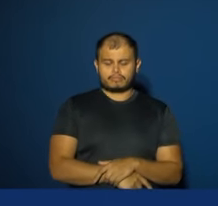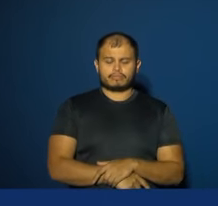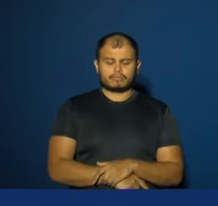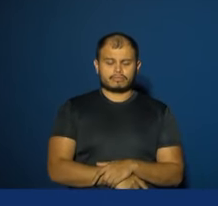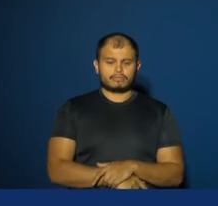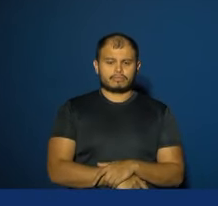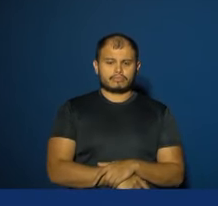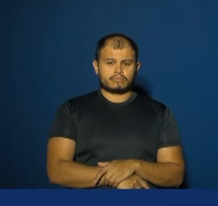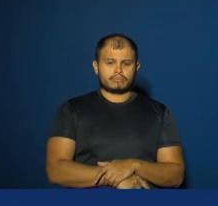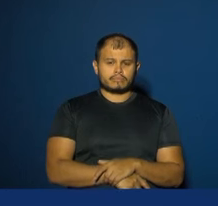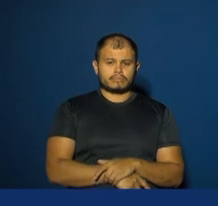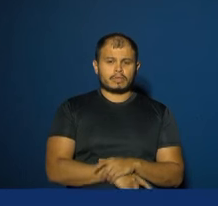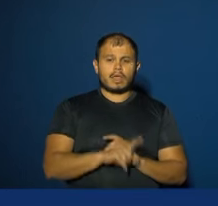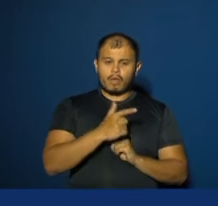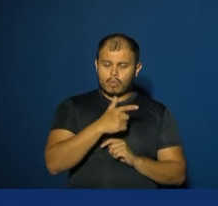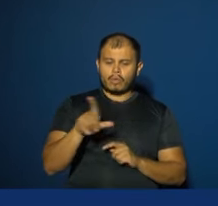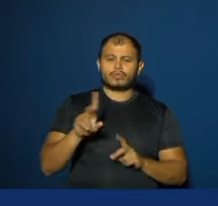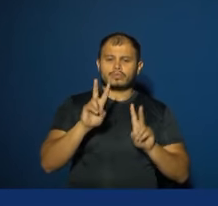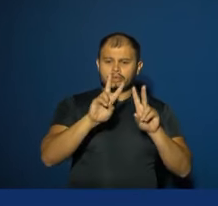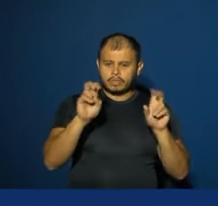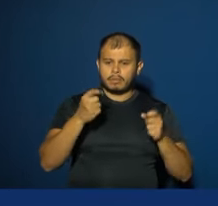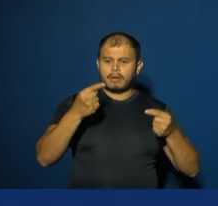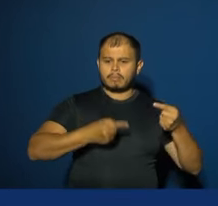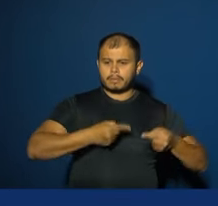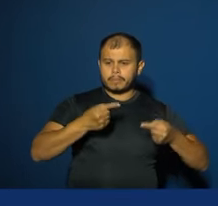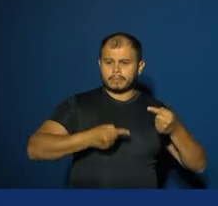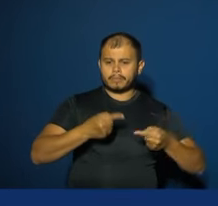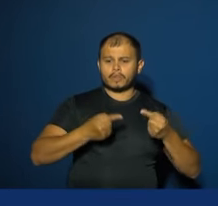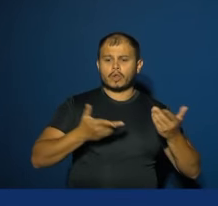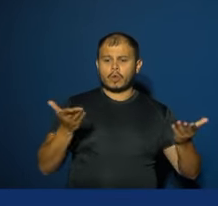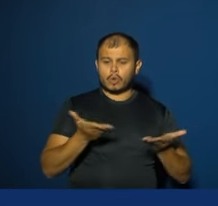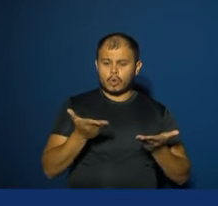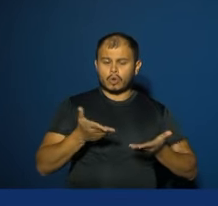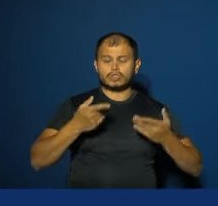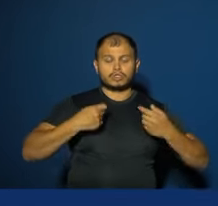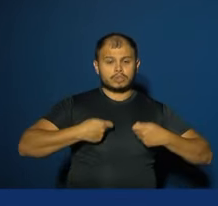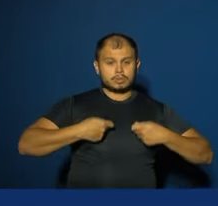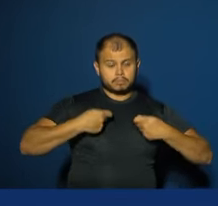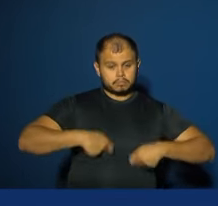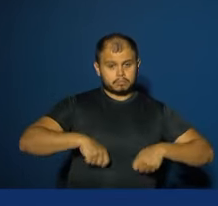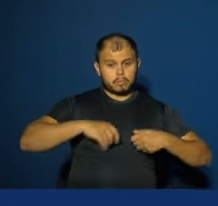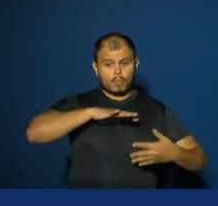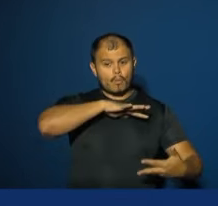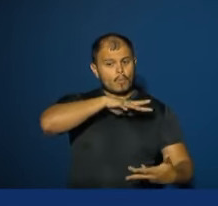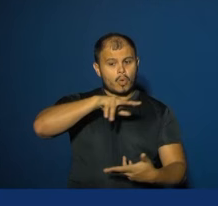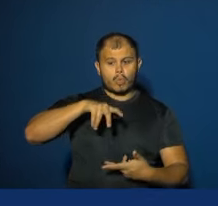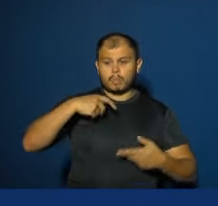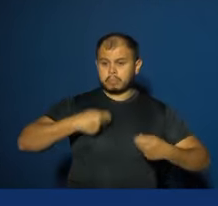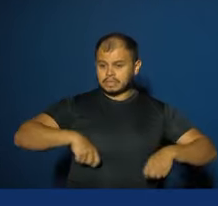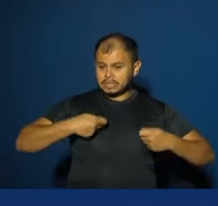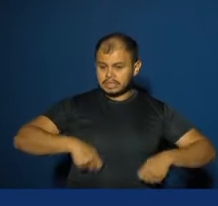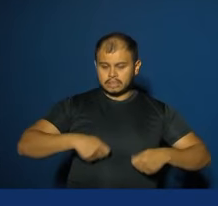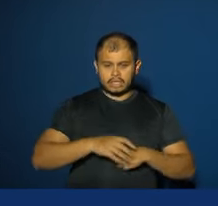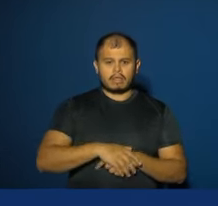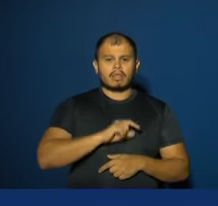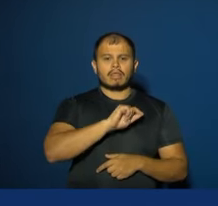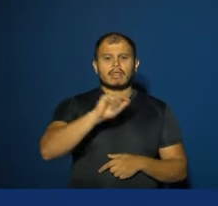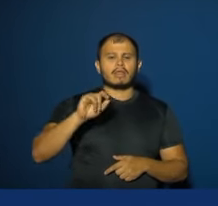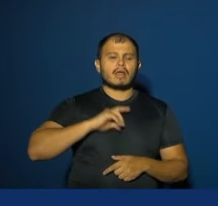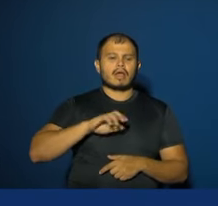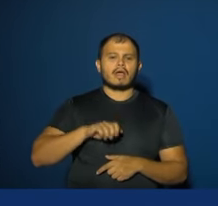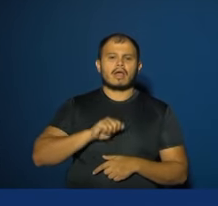eh ca dessa discussão que o mundo exige assim você vai pra Arábia Saudita que é produtora